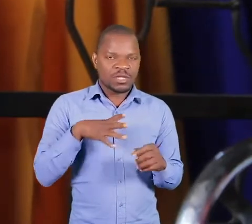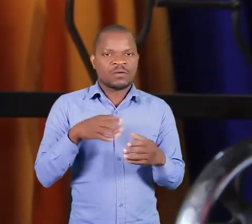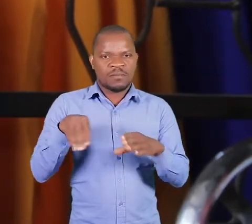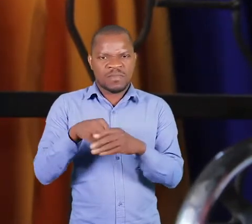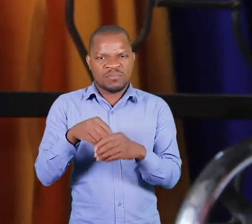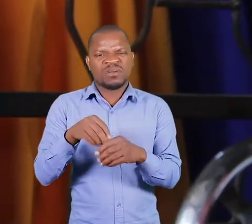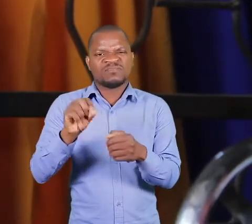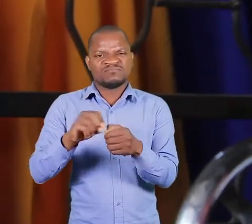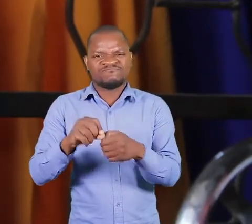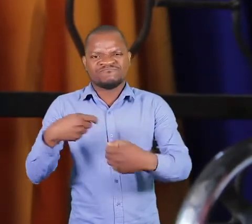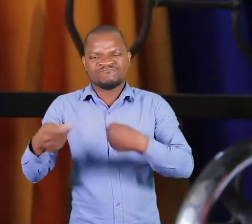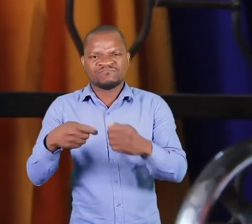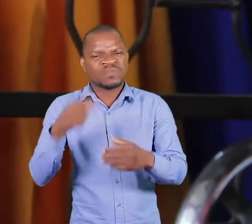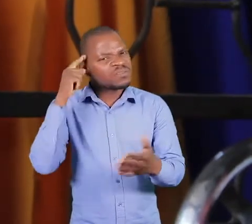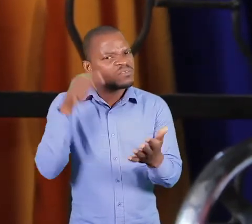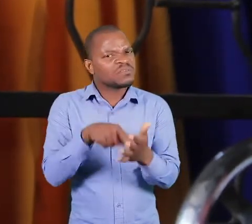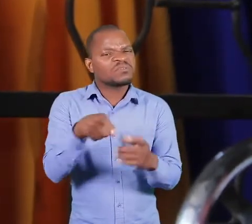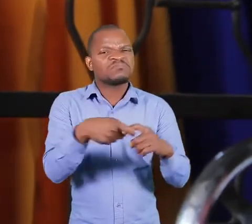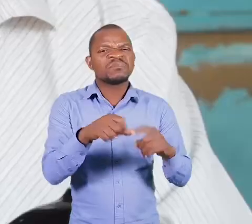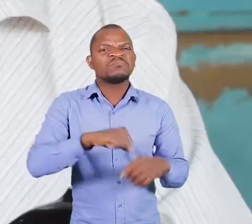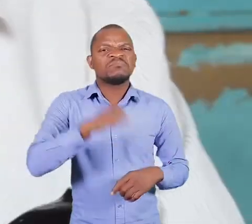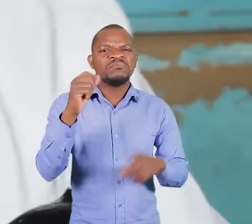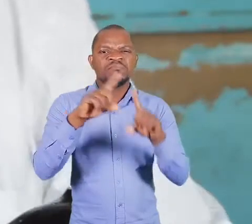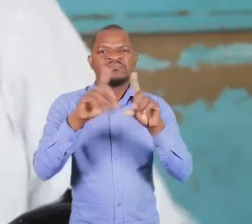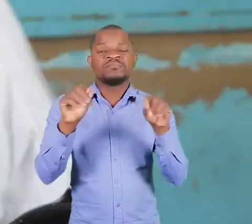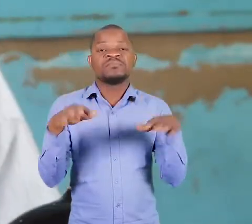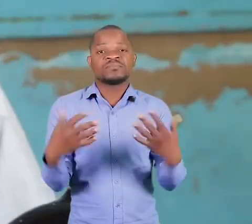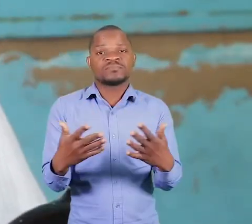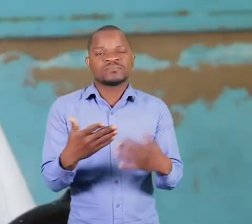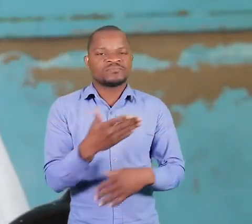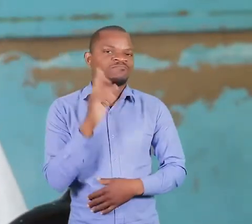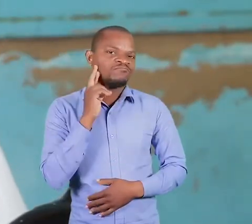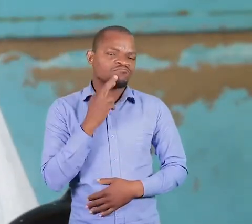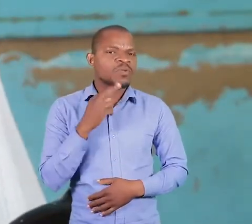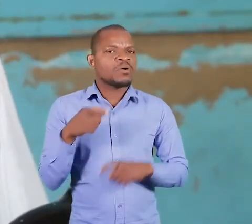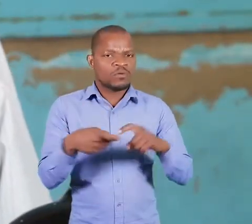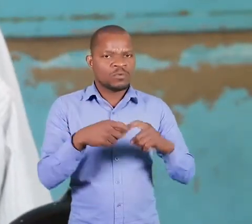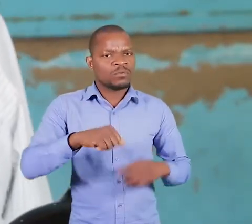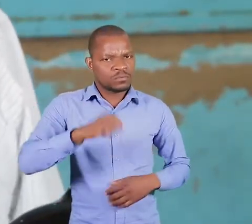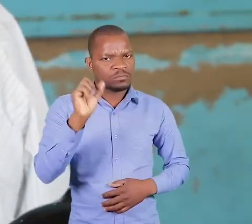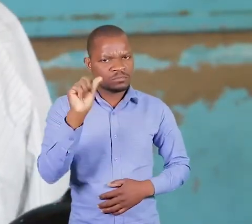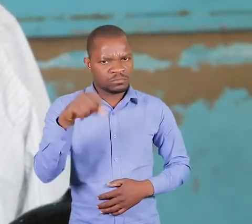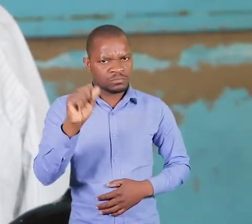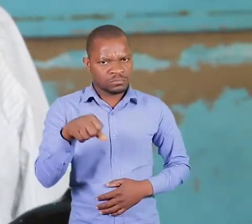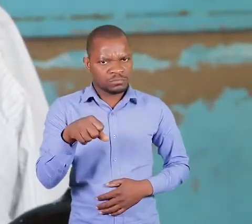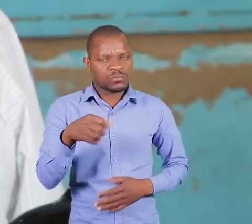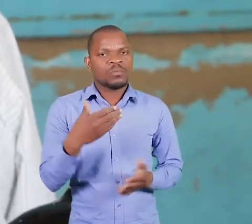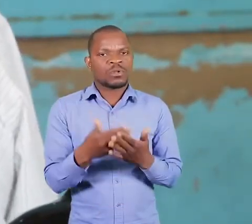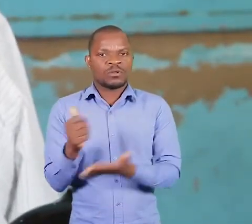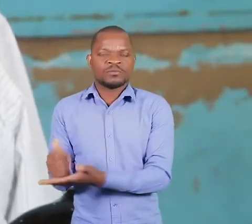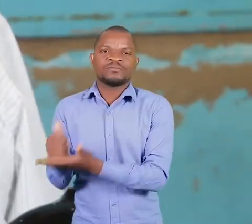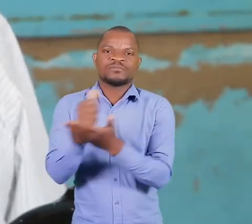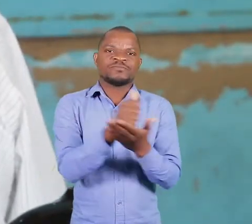trabalha dentro de casa, quando temos esta mulher que trabalha dentro de casa? É, a família ganha muito, porque há